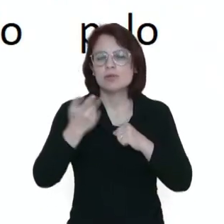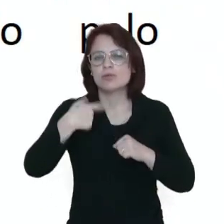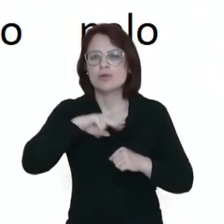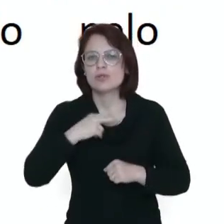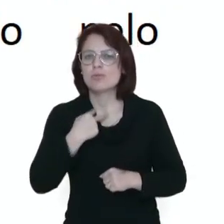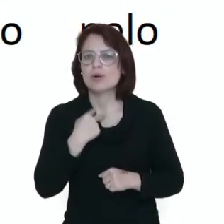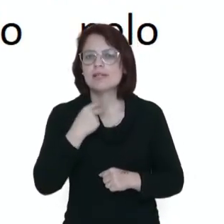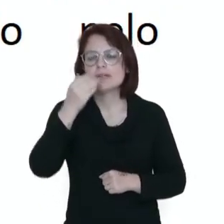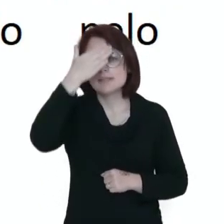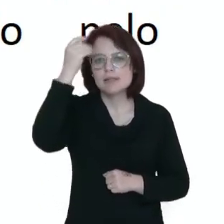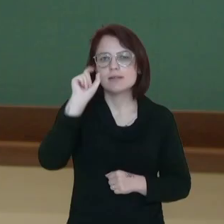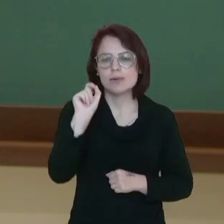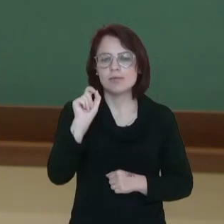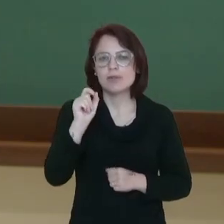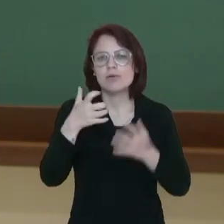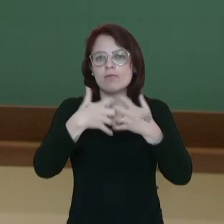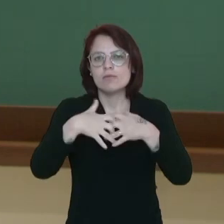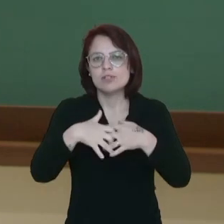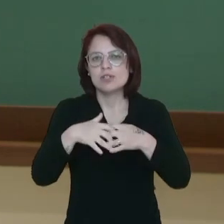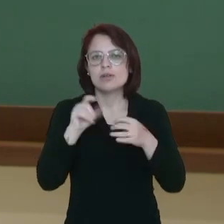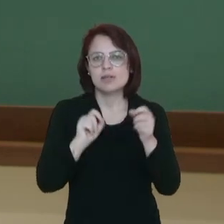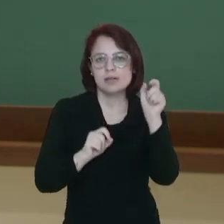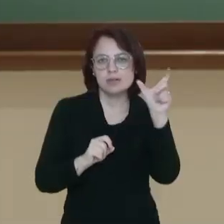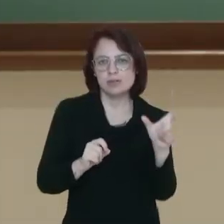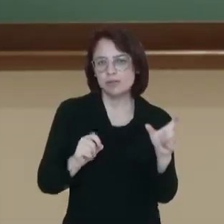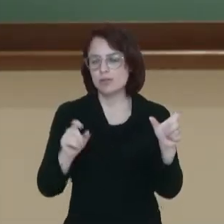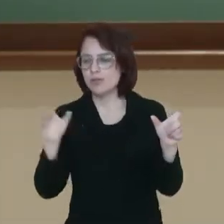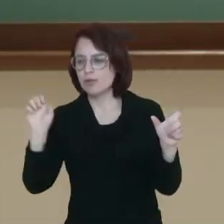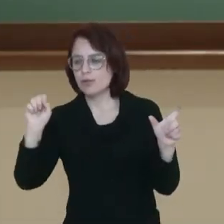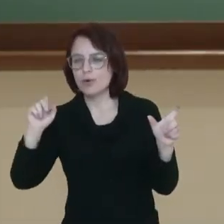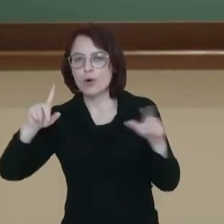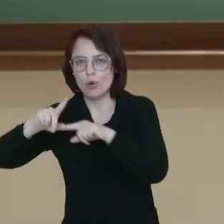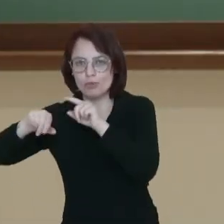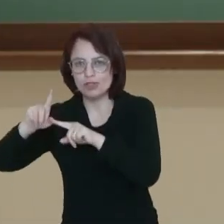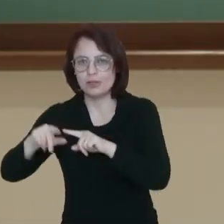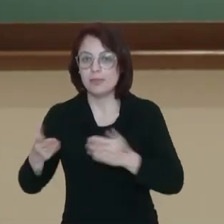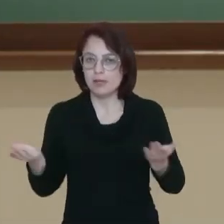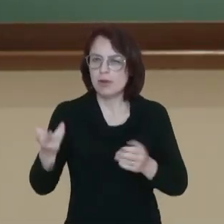e objeto, agente e paciente. Beleza? Bom,